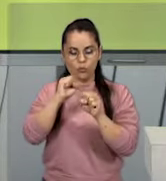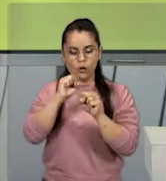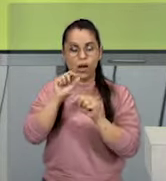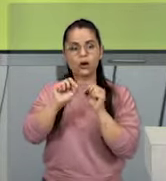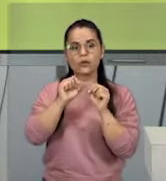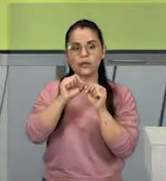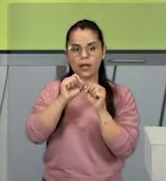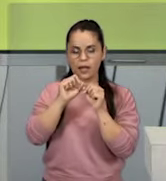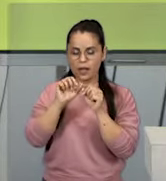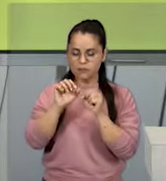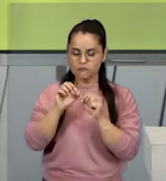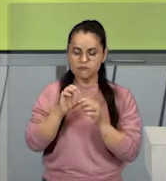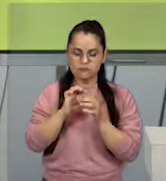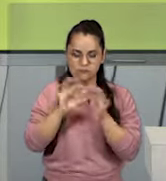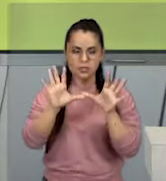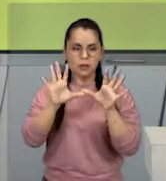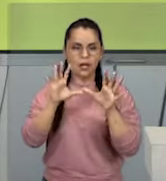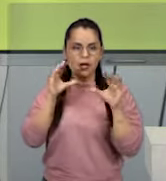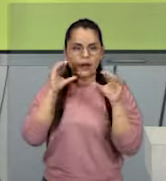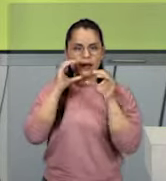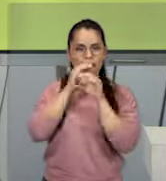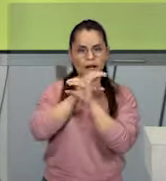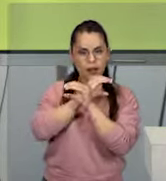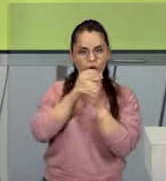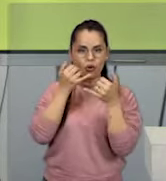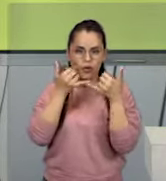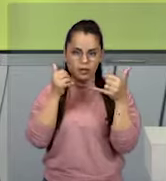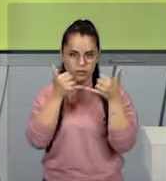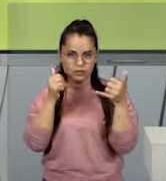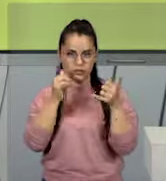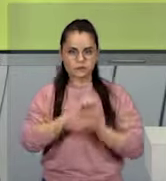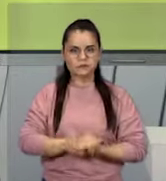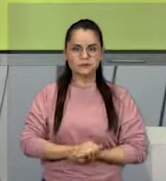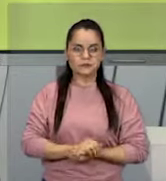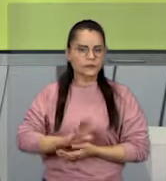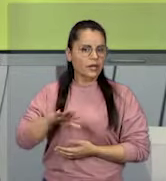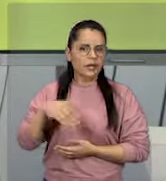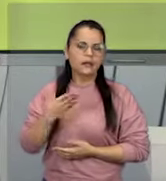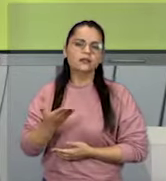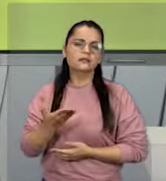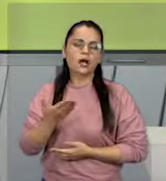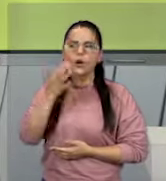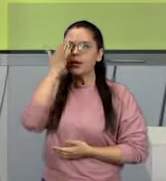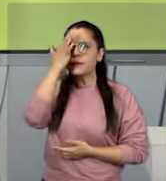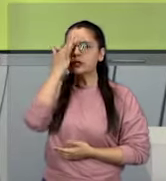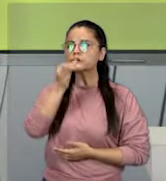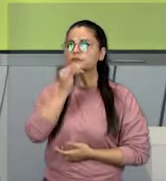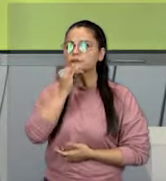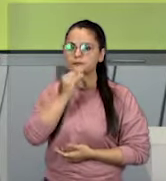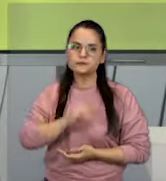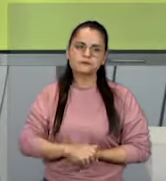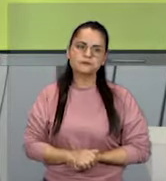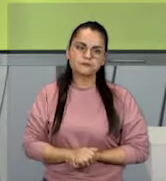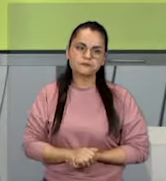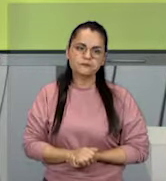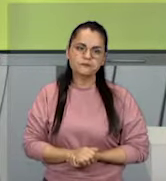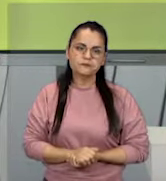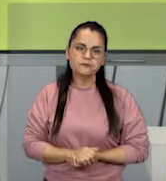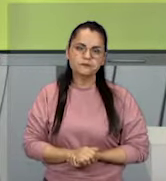é uma reação que libera calor é libera energia então imagine lá